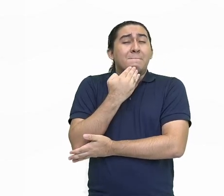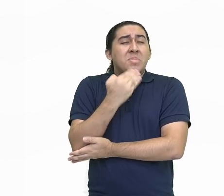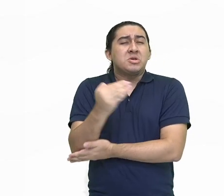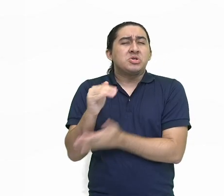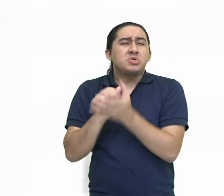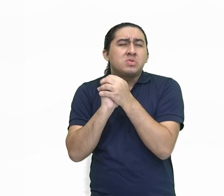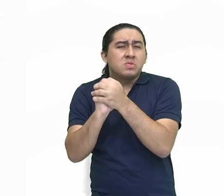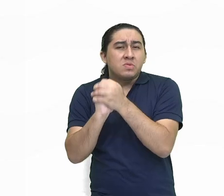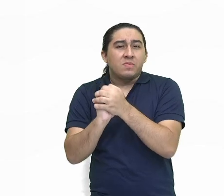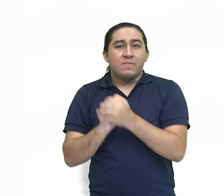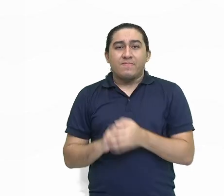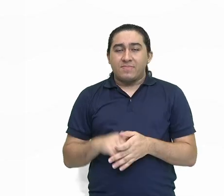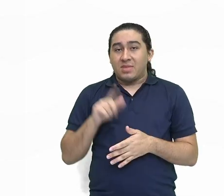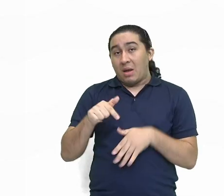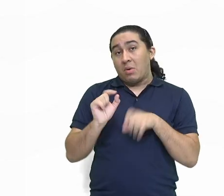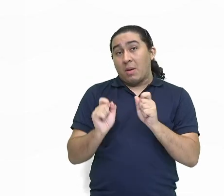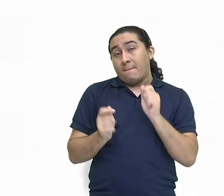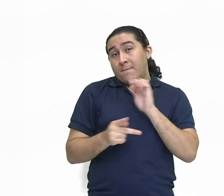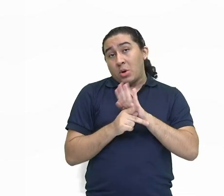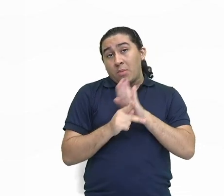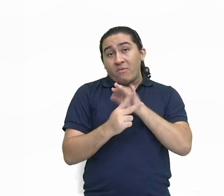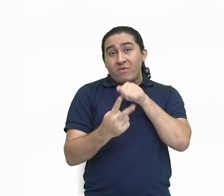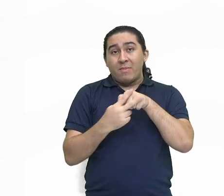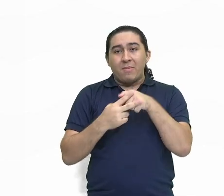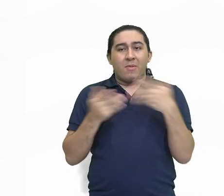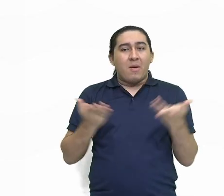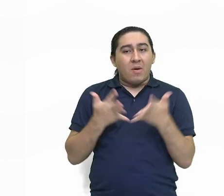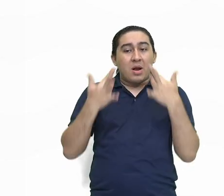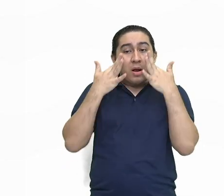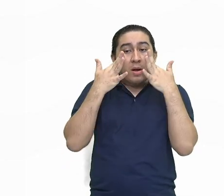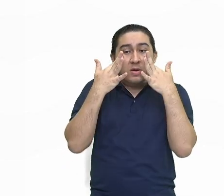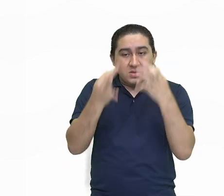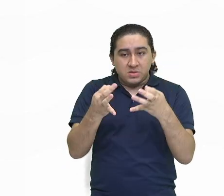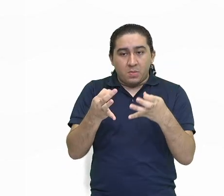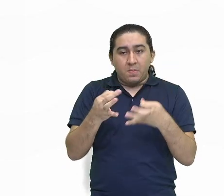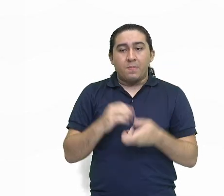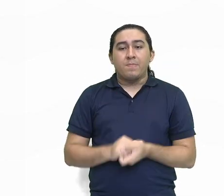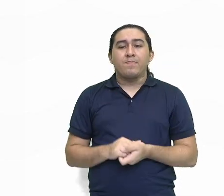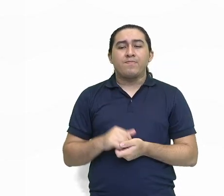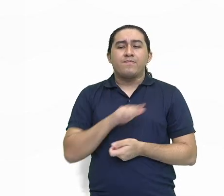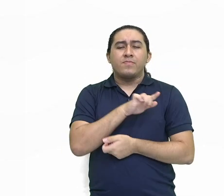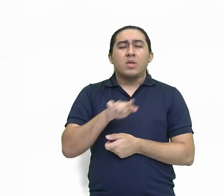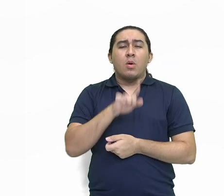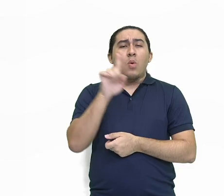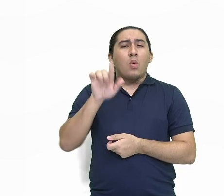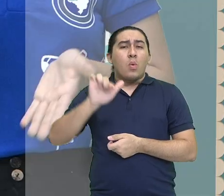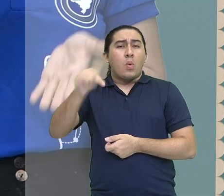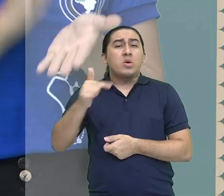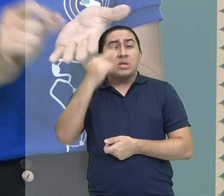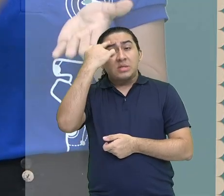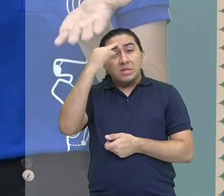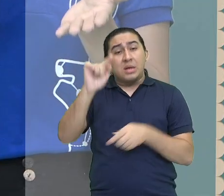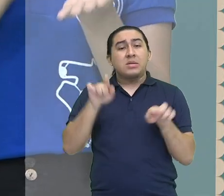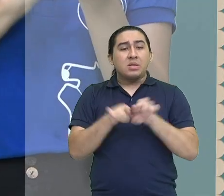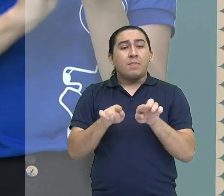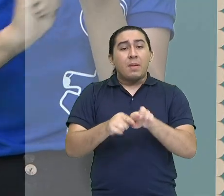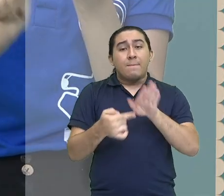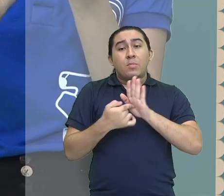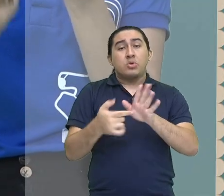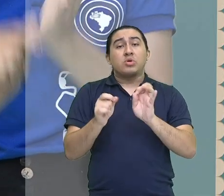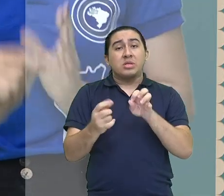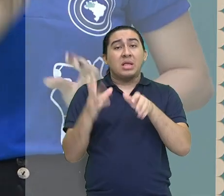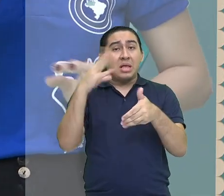são os modos verbais. Agora, eu quero que vocês acompanhem outra ideia comigo que também vai aparecer lá